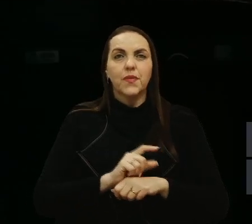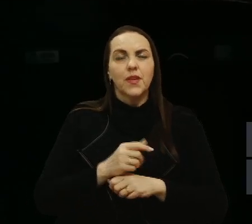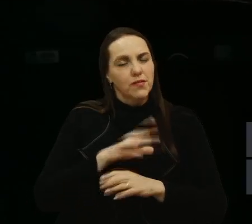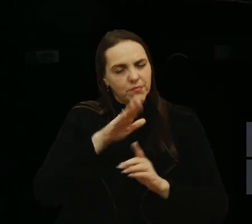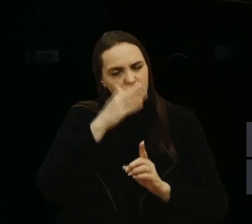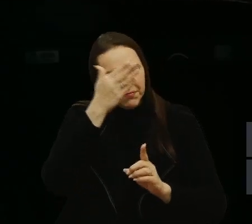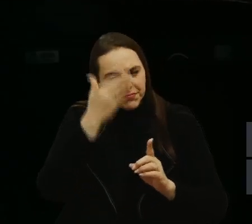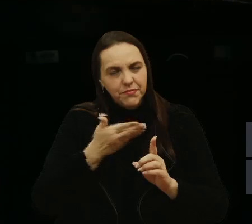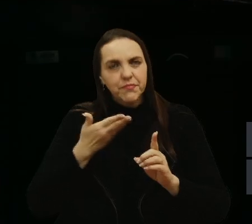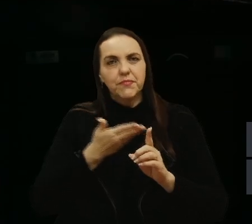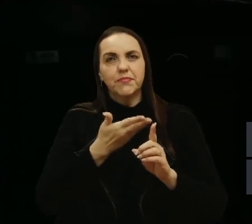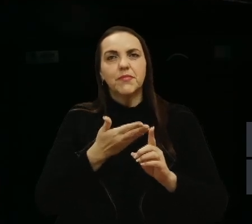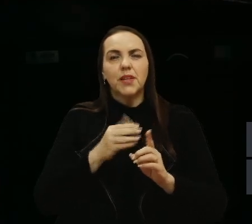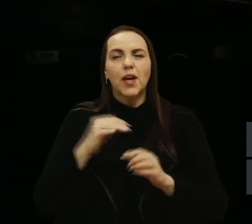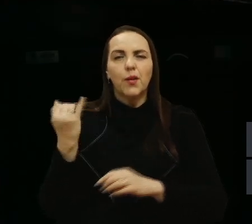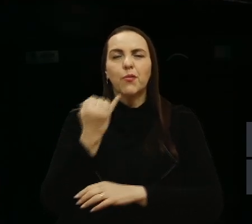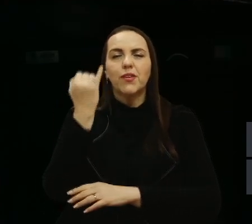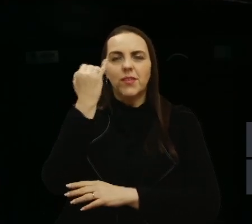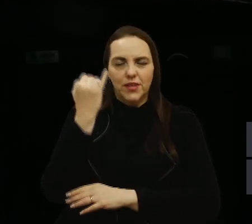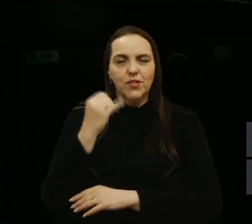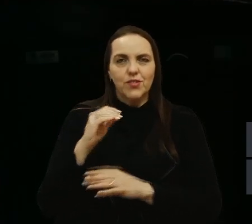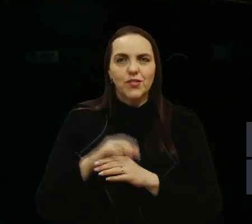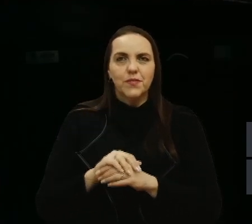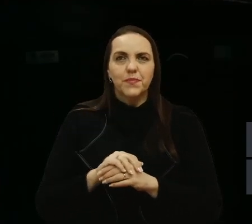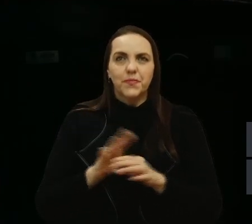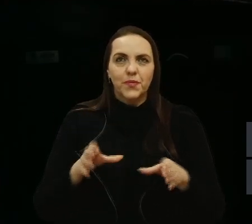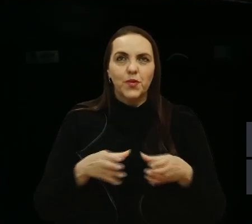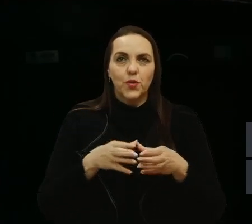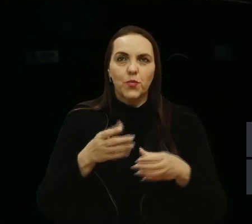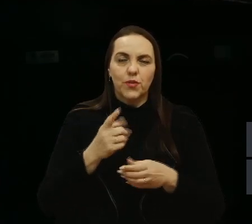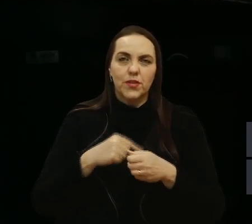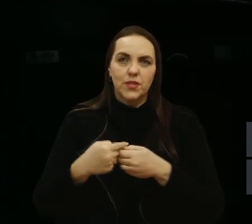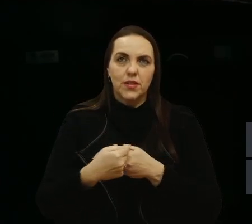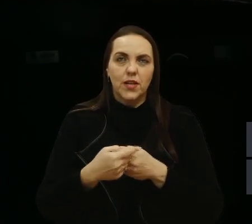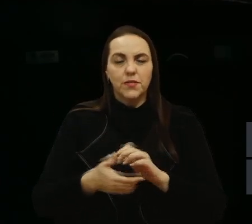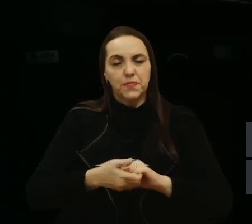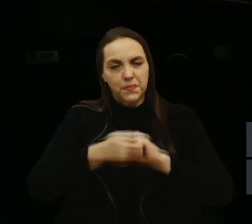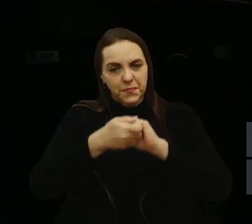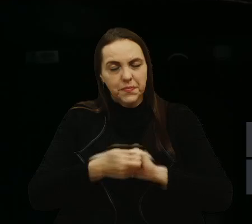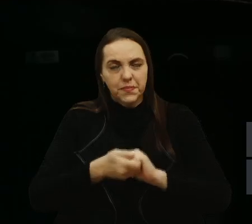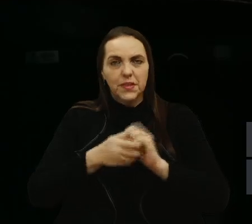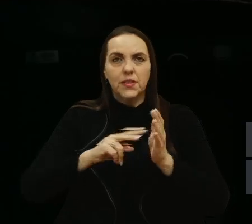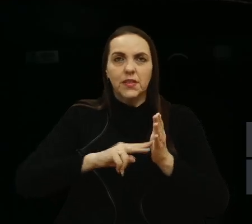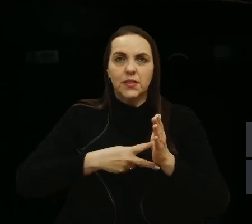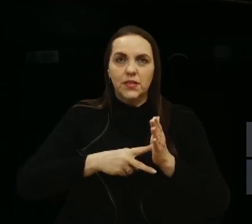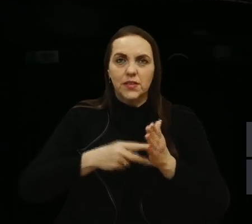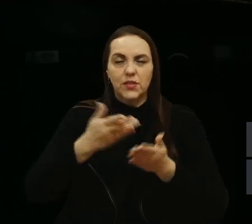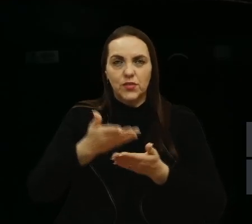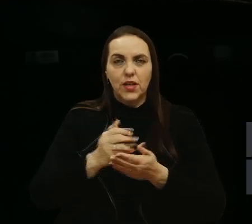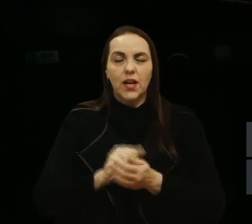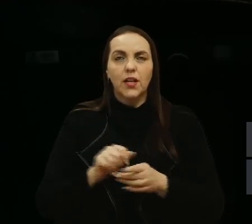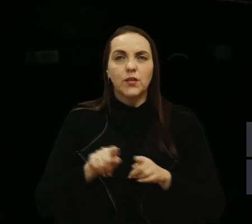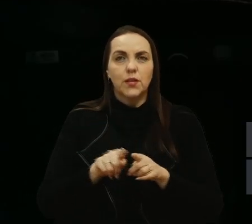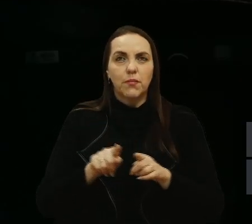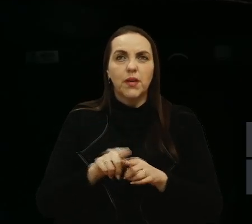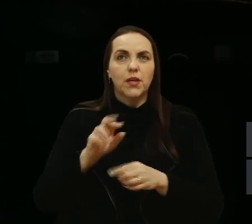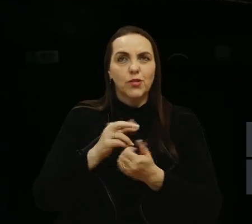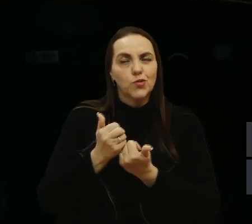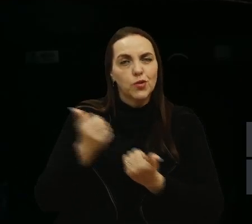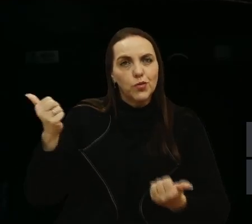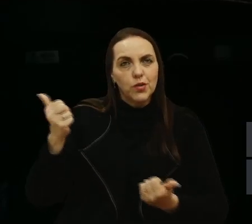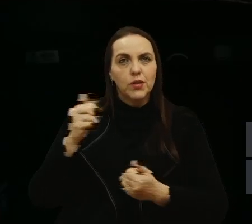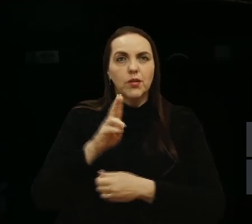importante categoria da nossa cidade, cumprimentar o nosso presidente do Sindicato dos Comerciários, Nilvo Riboldi, toda a sua diretoria, Bruno,